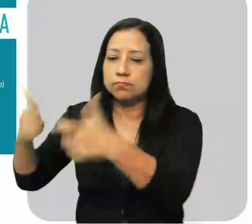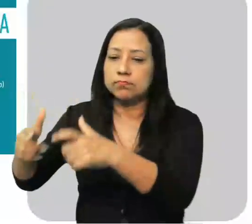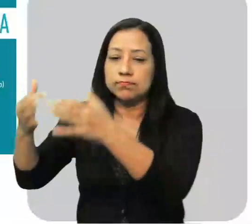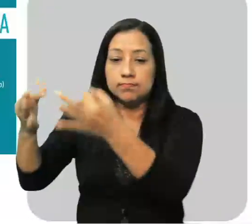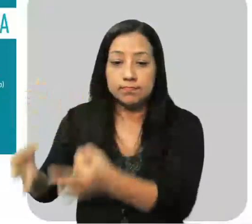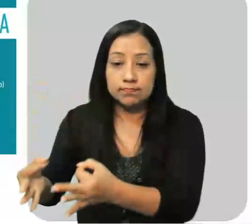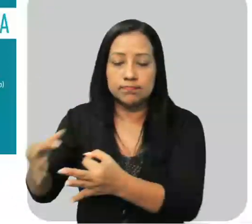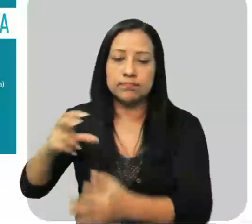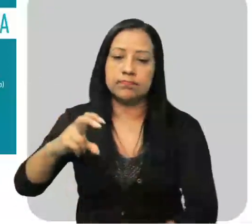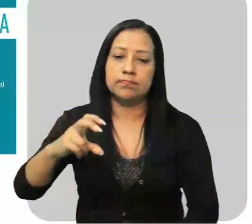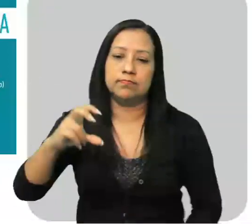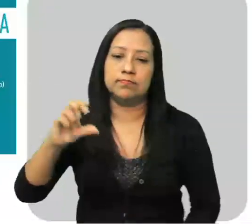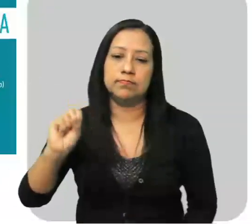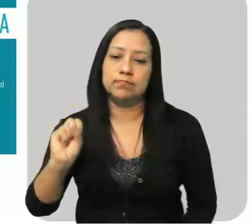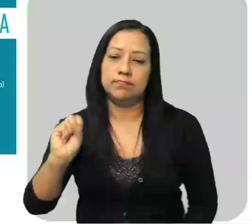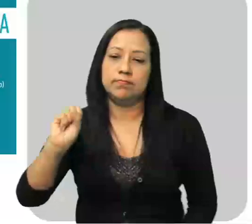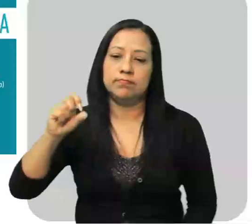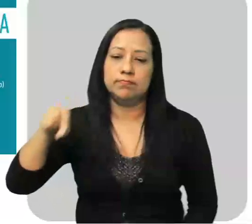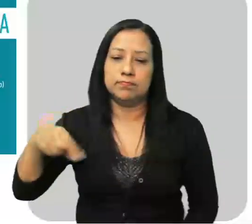adequado,